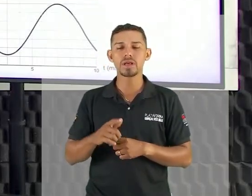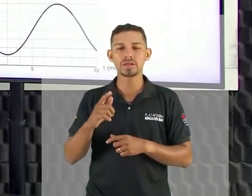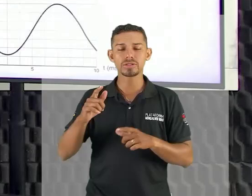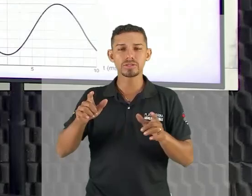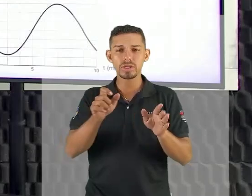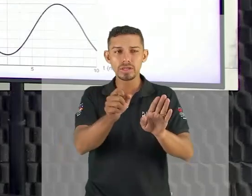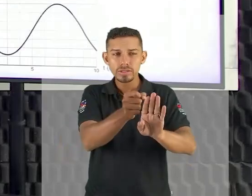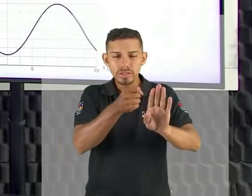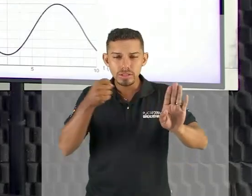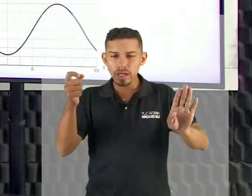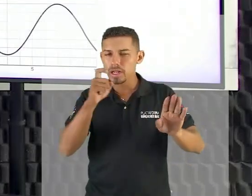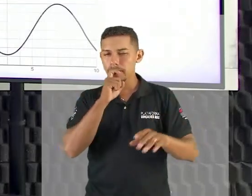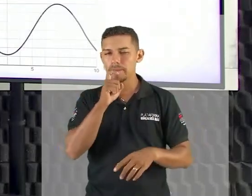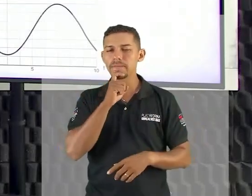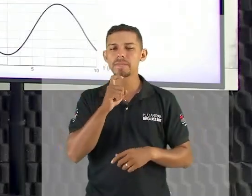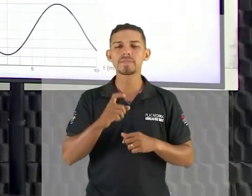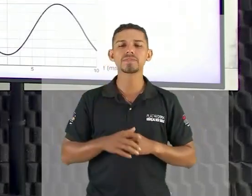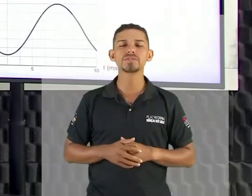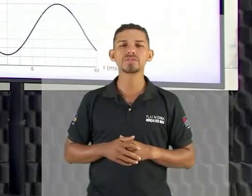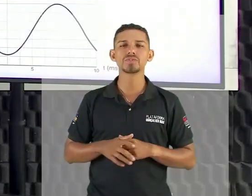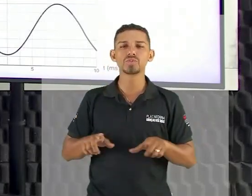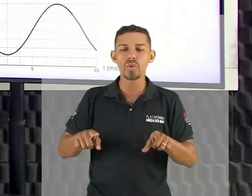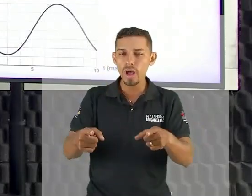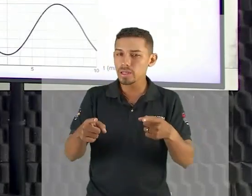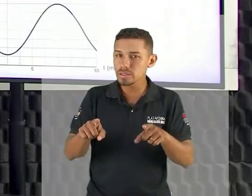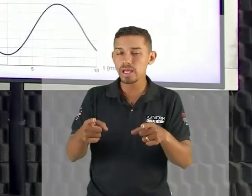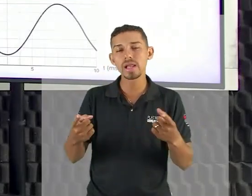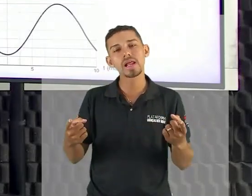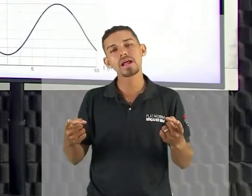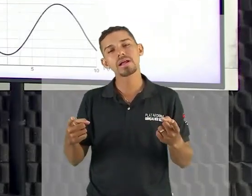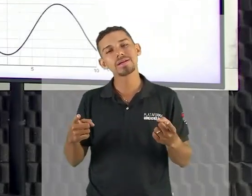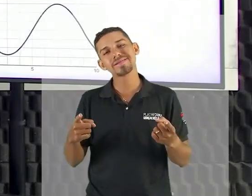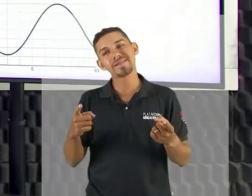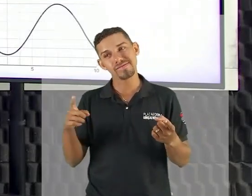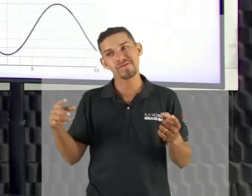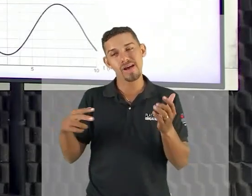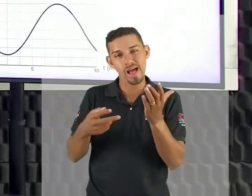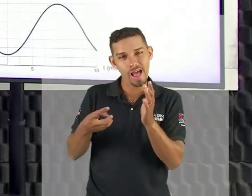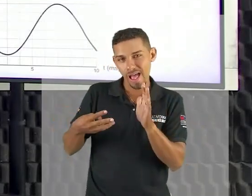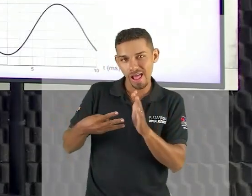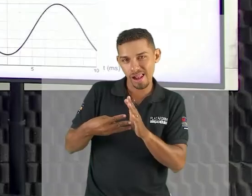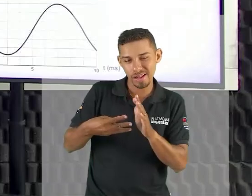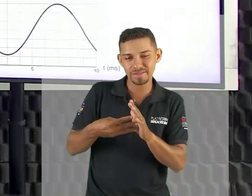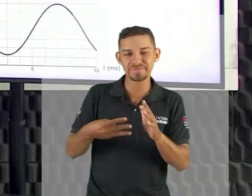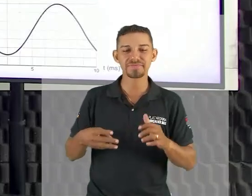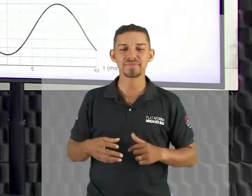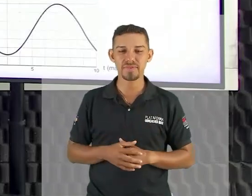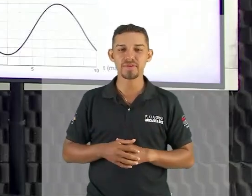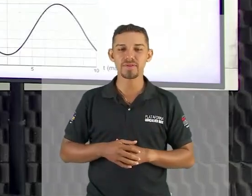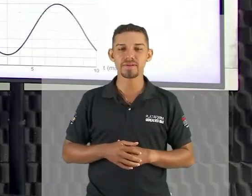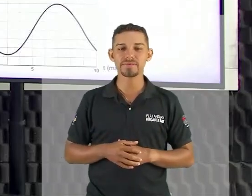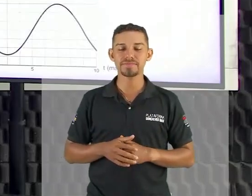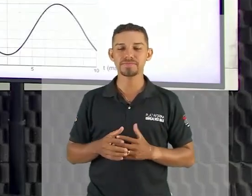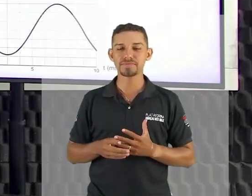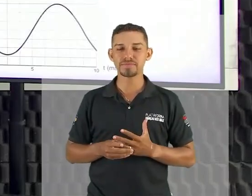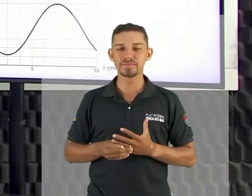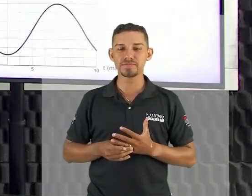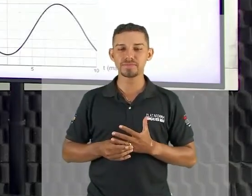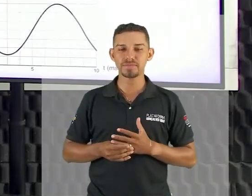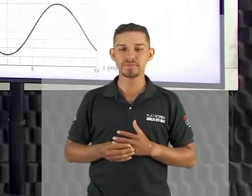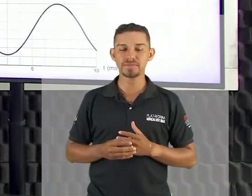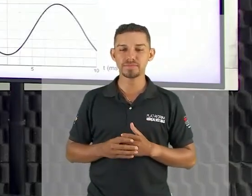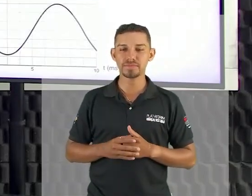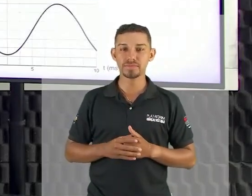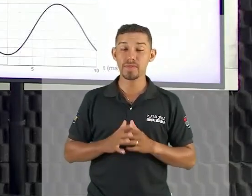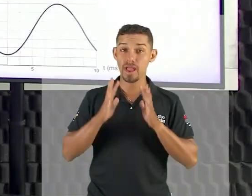né churrasqueira e você tem também ligar qualquer eletrodoméstico tá então